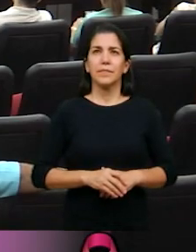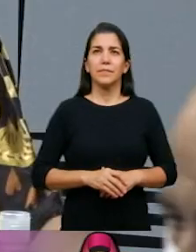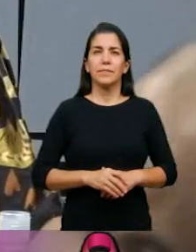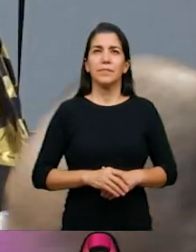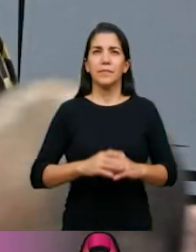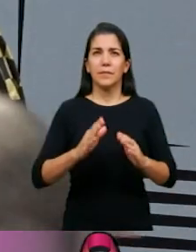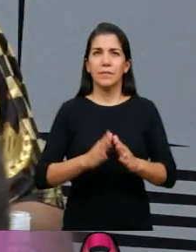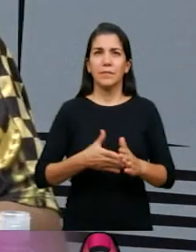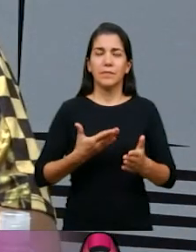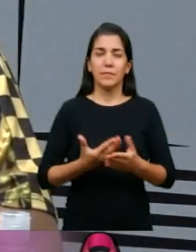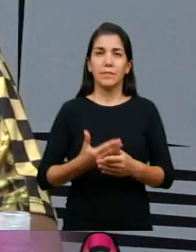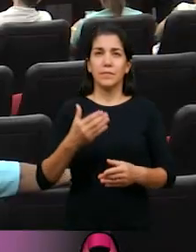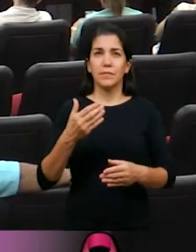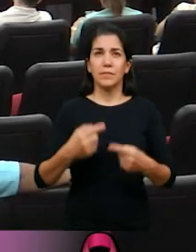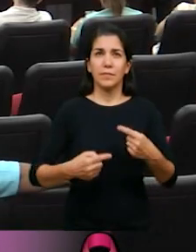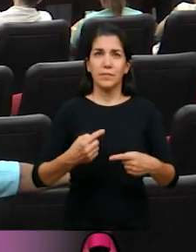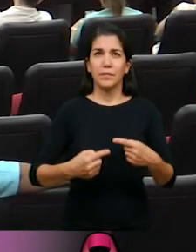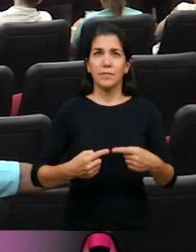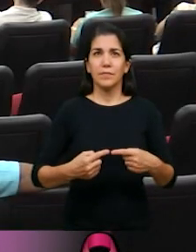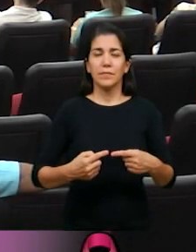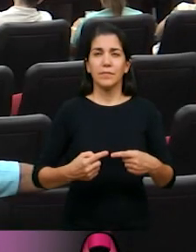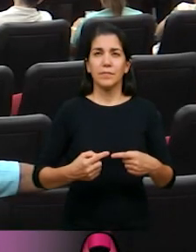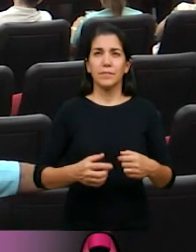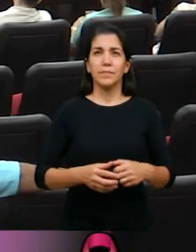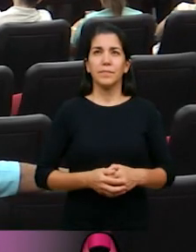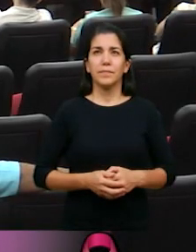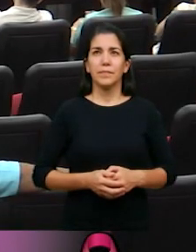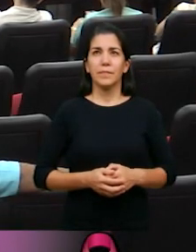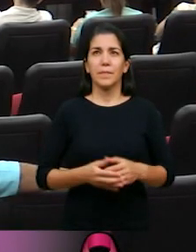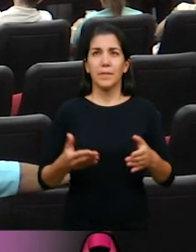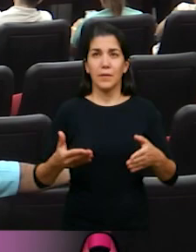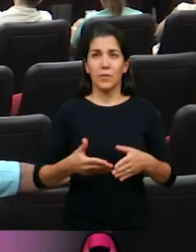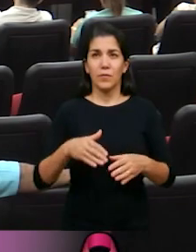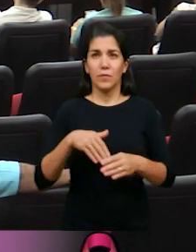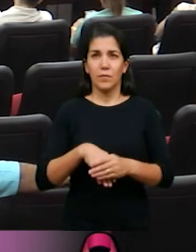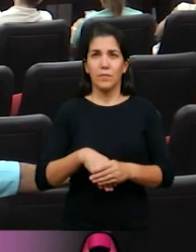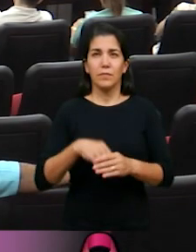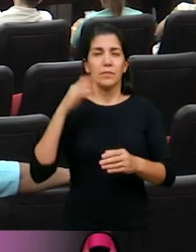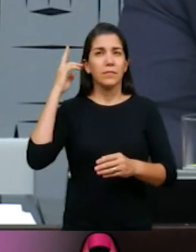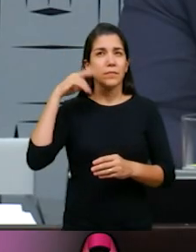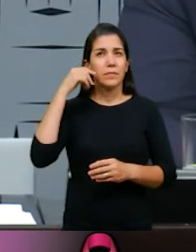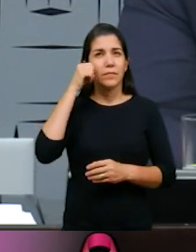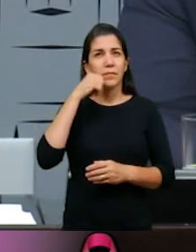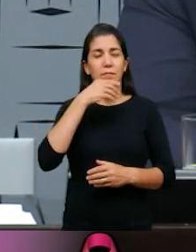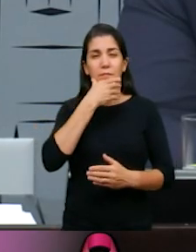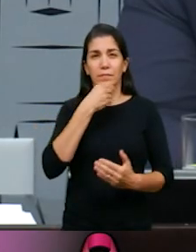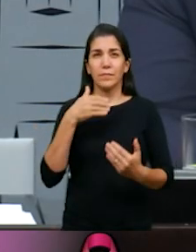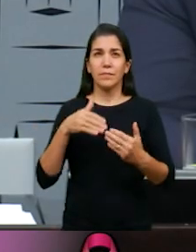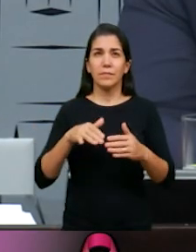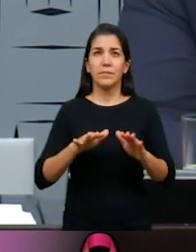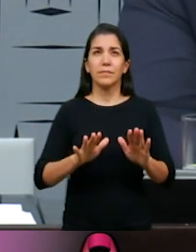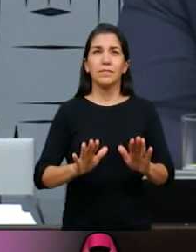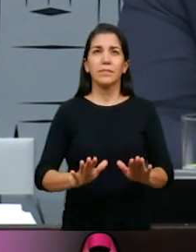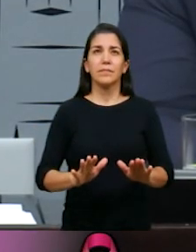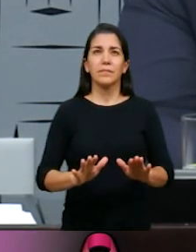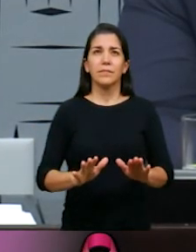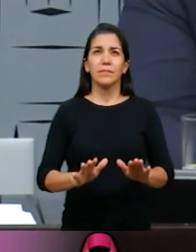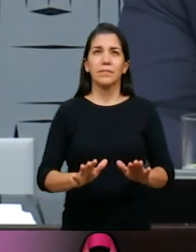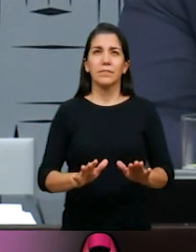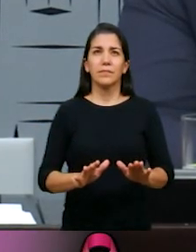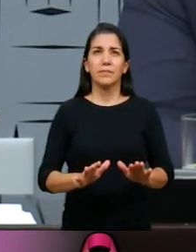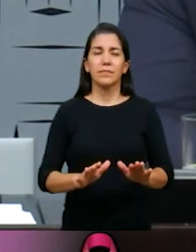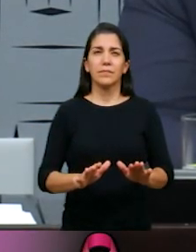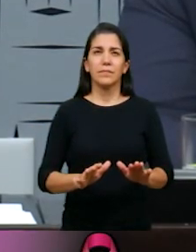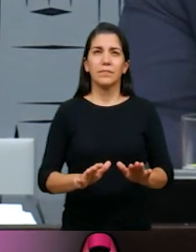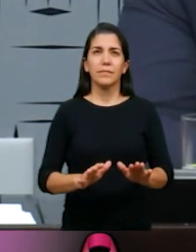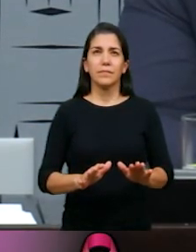O requerimento está em discussão. O requerimento está em votação. Os vereadores e a vereadora que forem favoráveis,